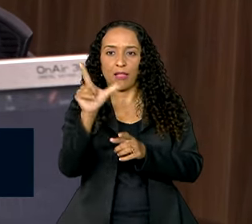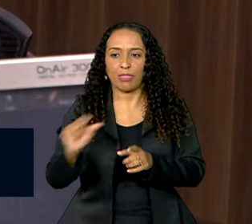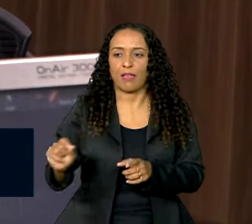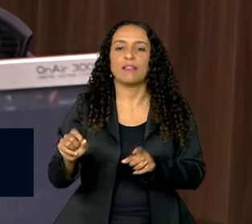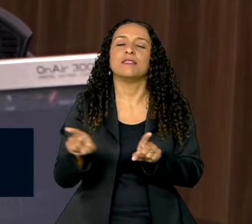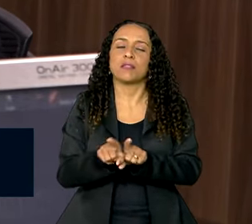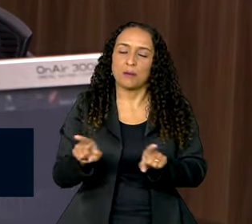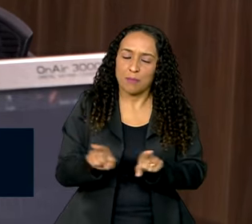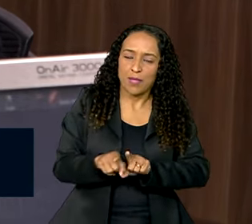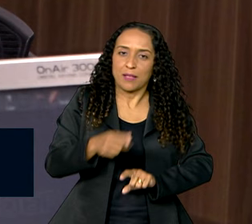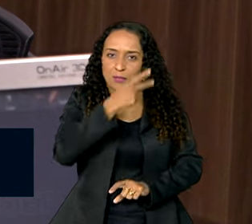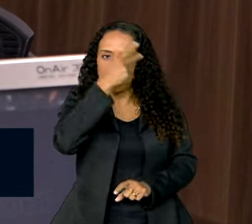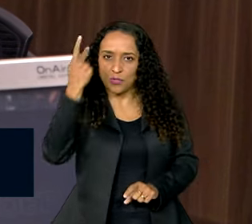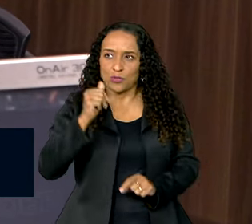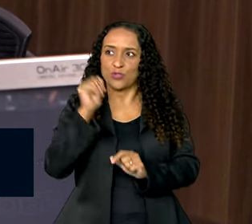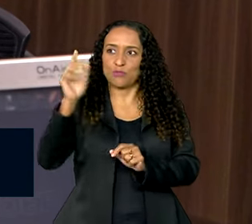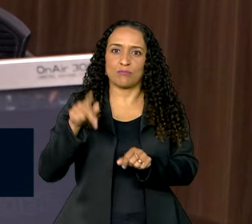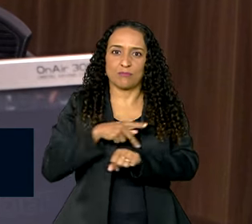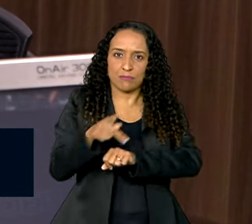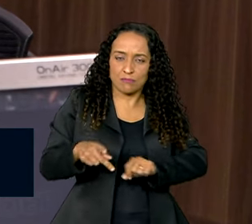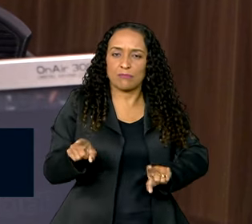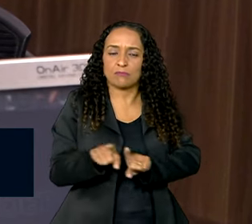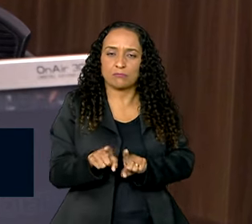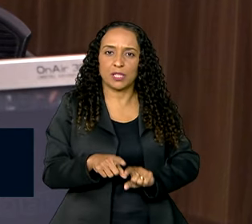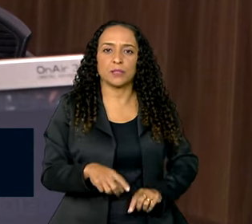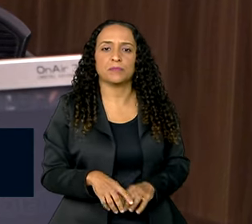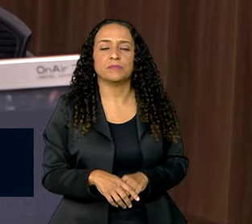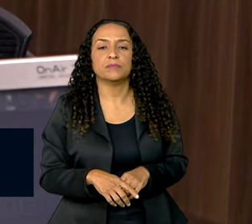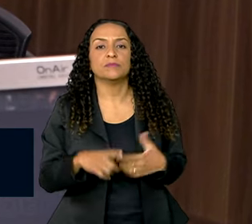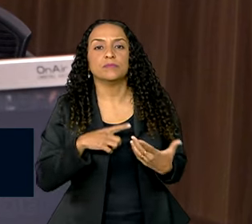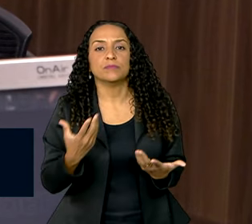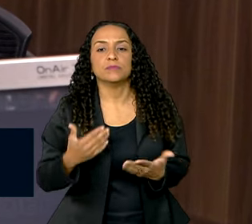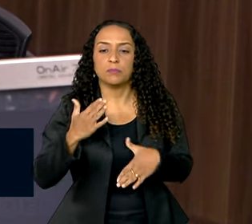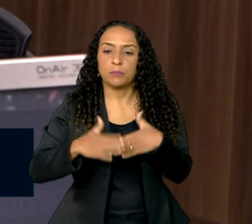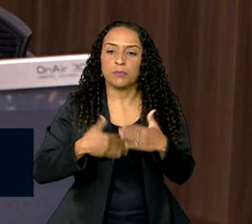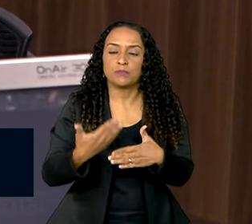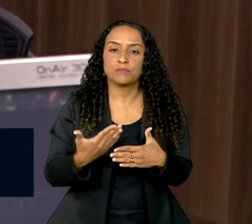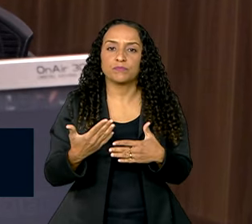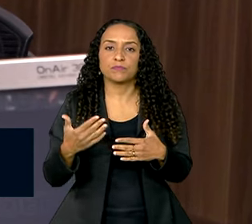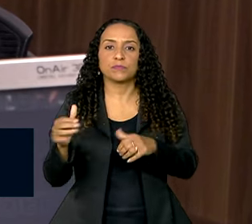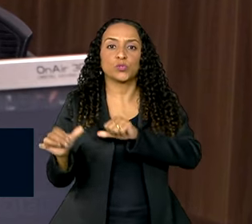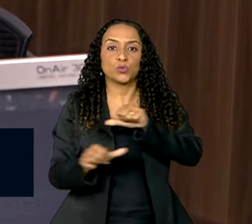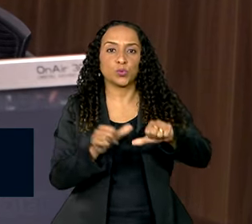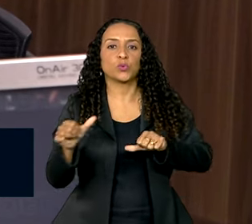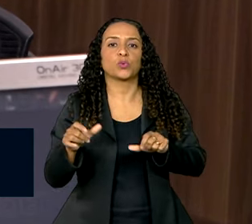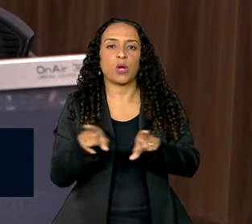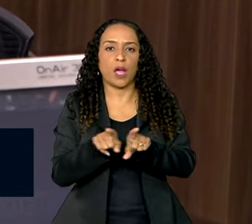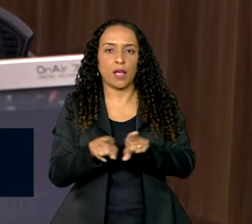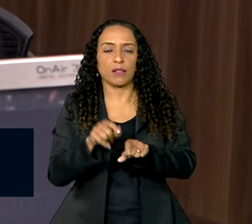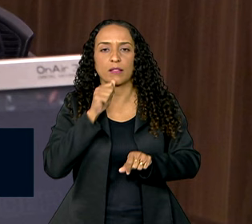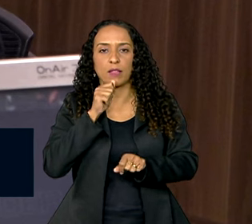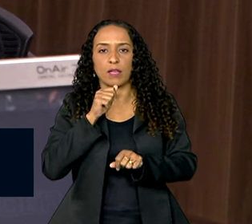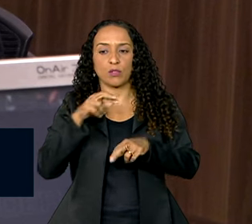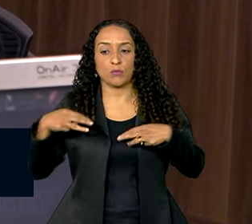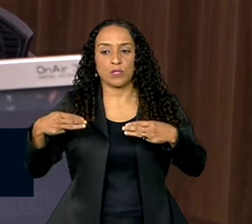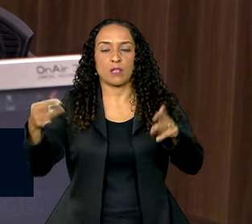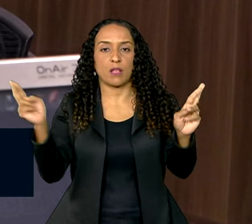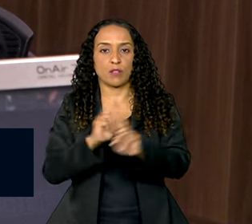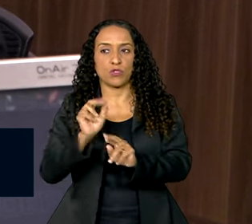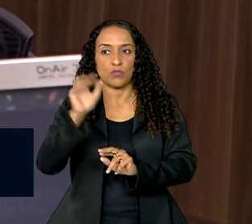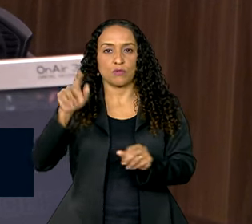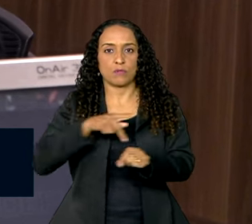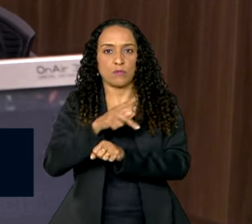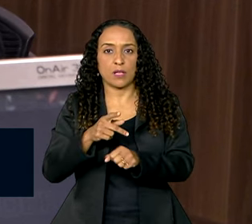cidadãos ítalo-brasileiros, eles demandavam muito esse acordo, que está agora em processo de tramitação no Ministério das Relações Exteriores para